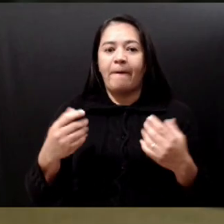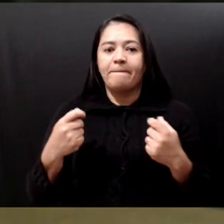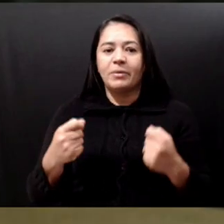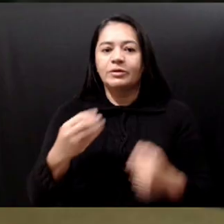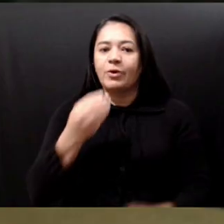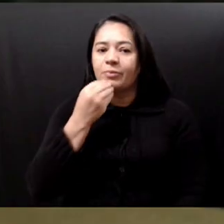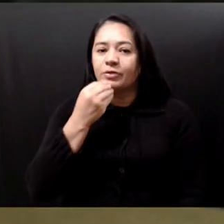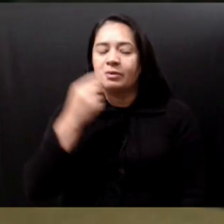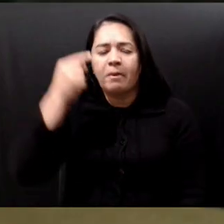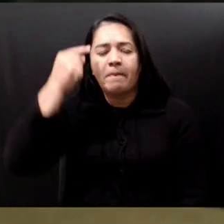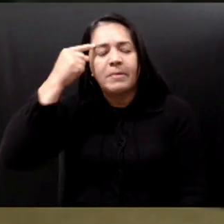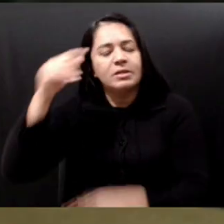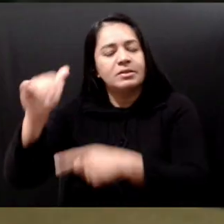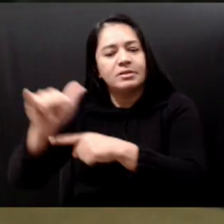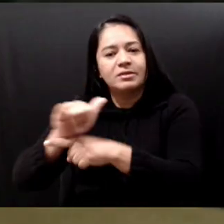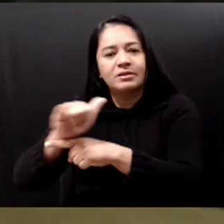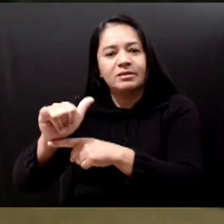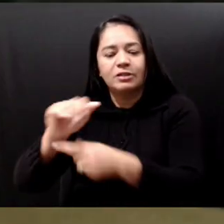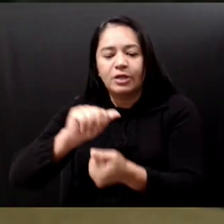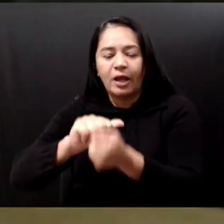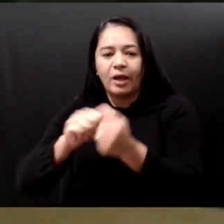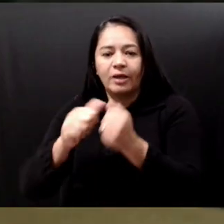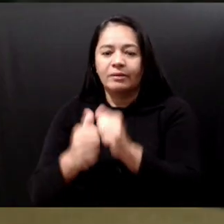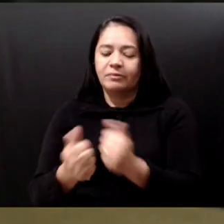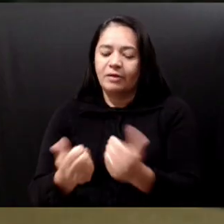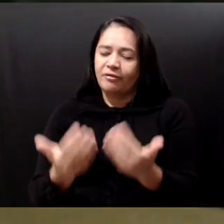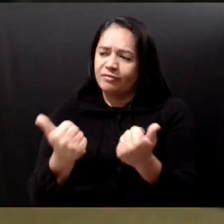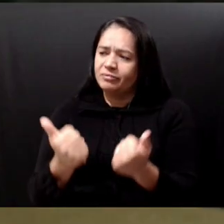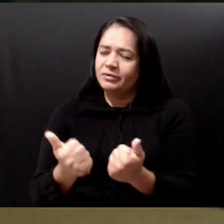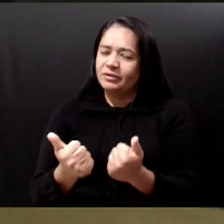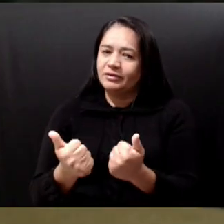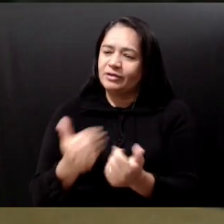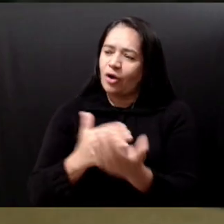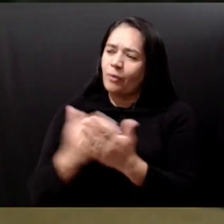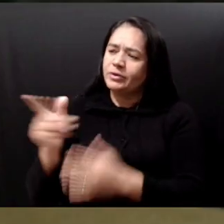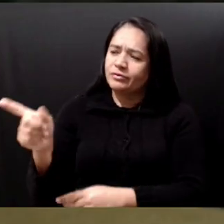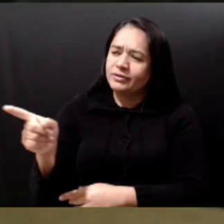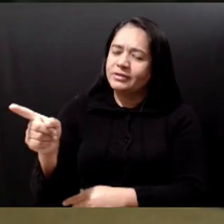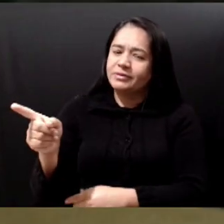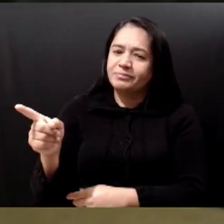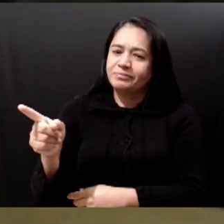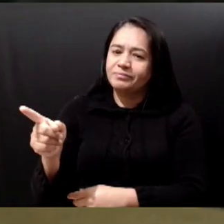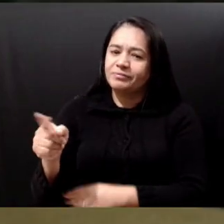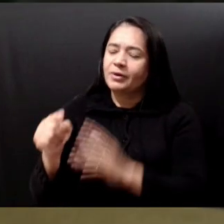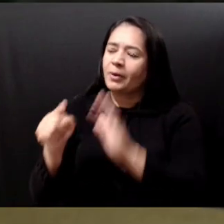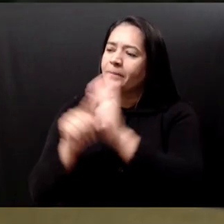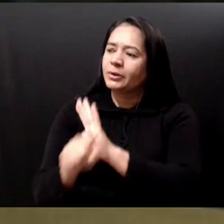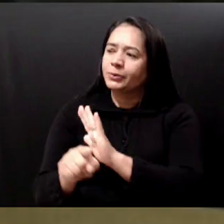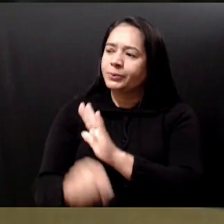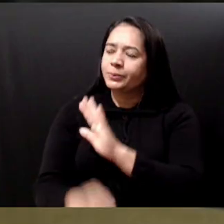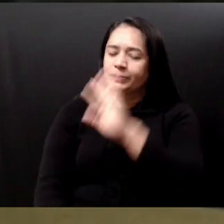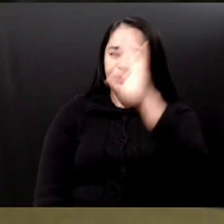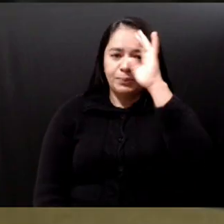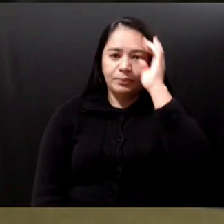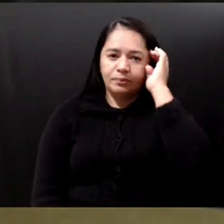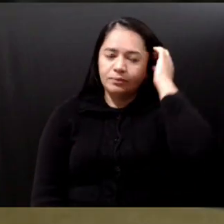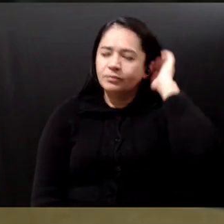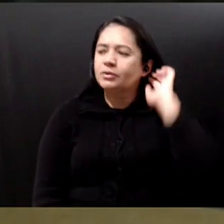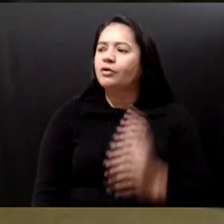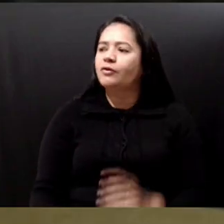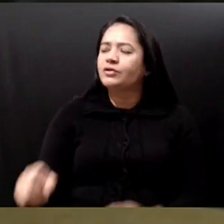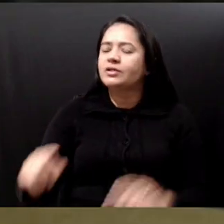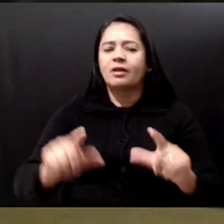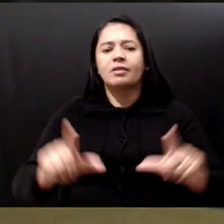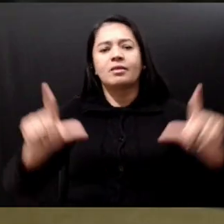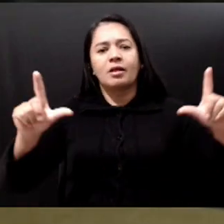e nos adaptar. Vamos lá, Verusca, começando com você. Eu te pergunto, o que você destaca como o